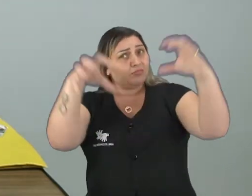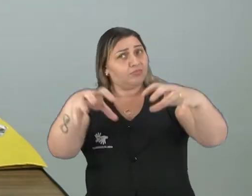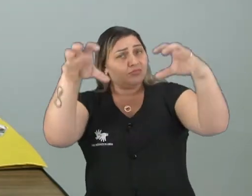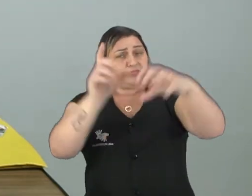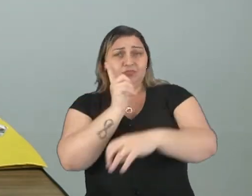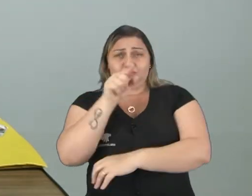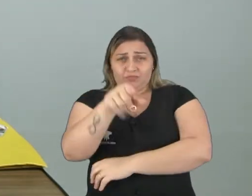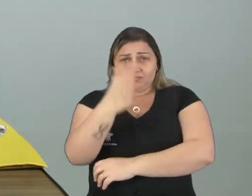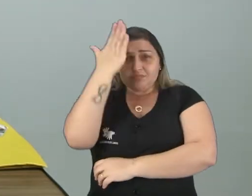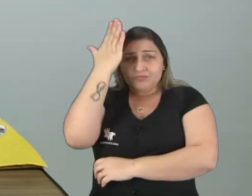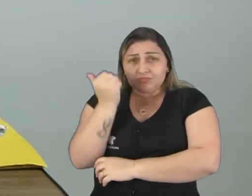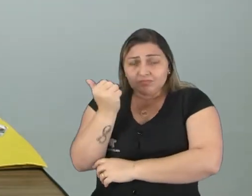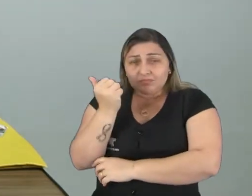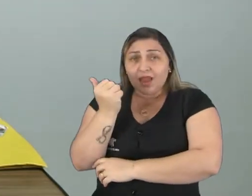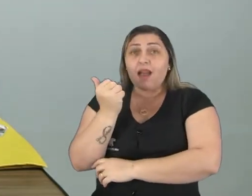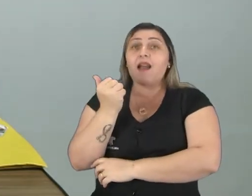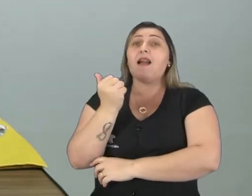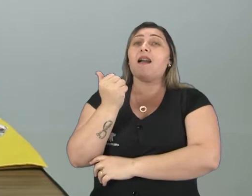chuva, você sabe?